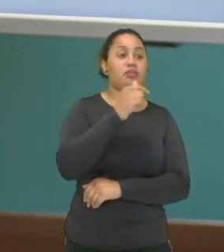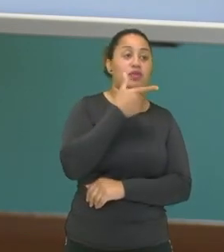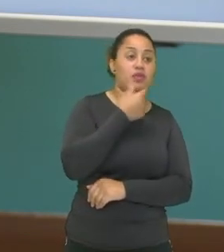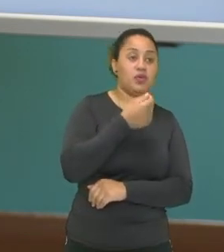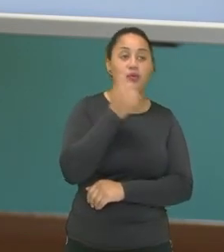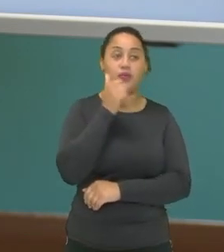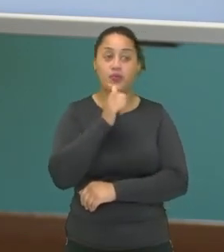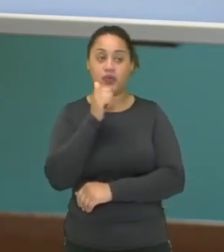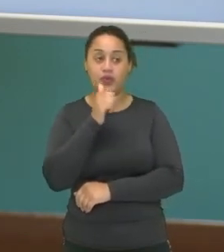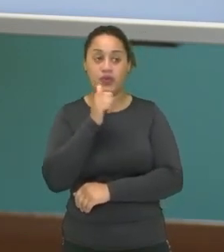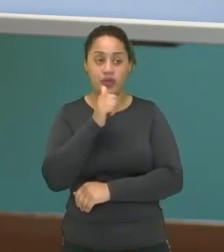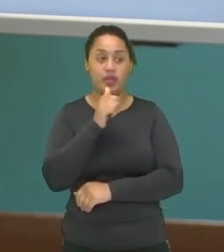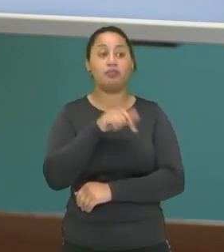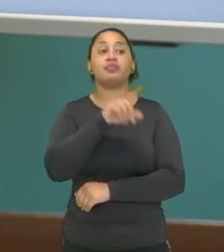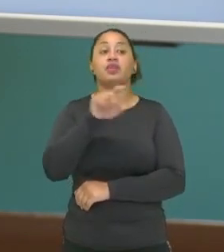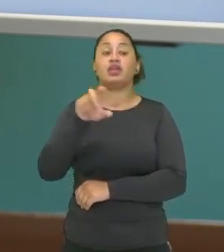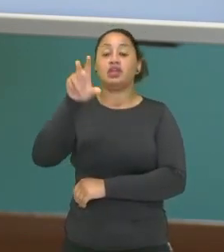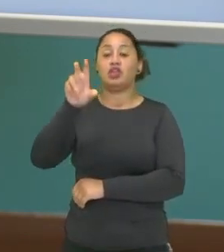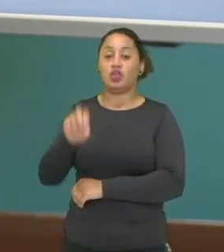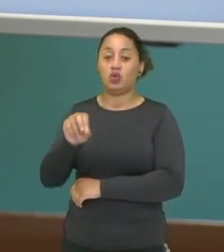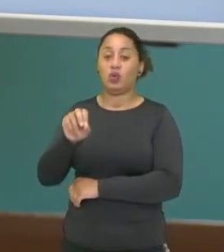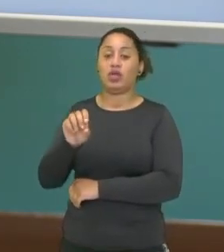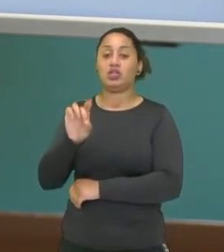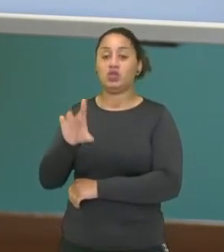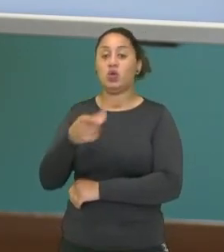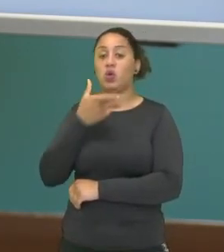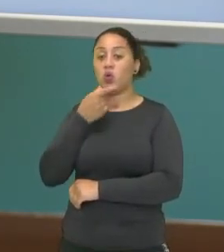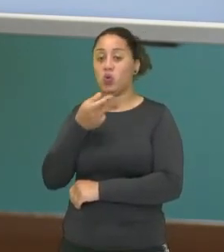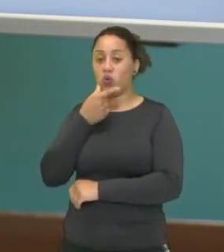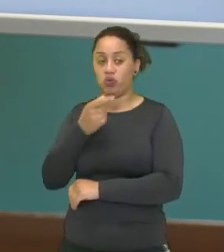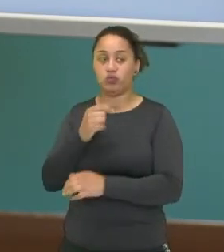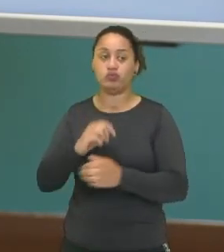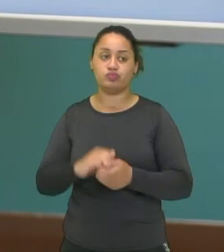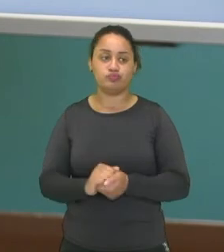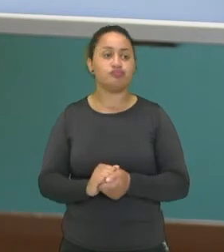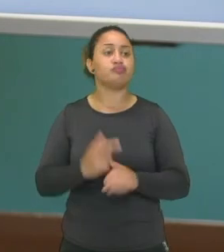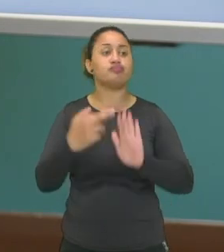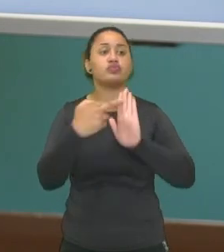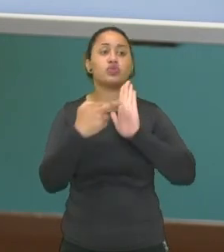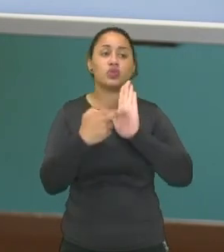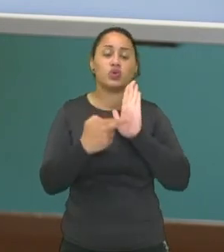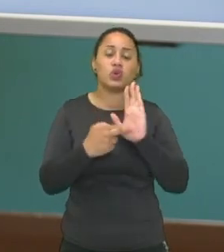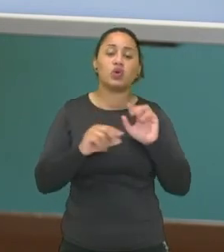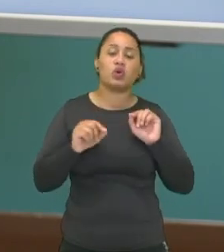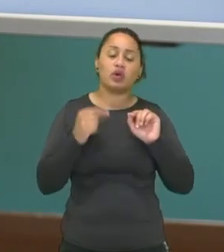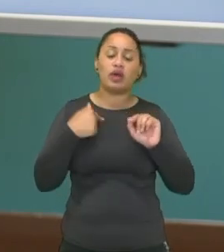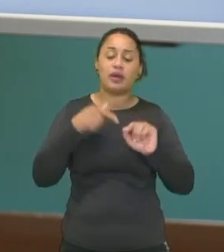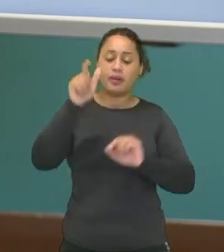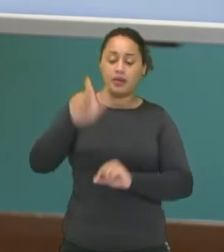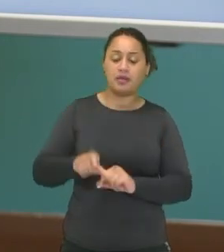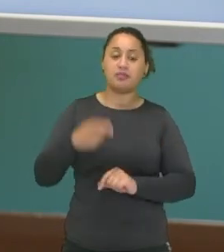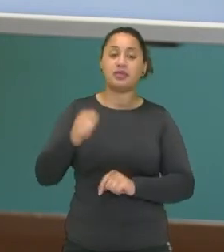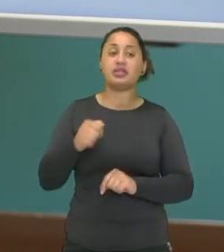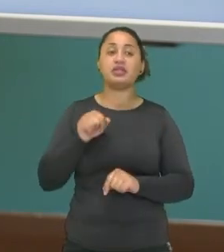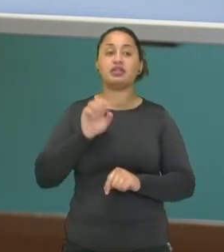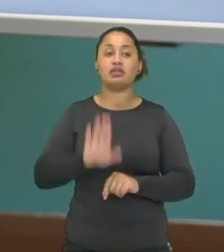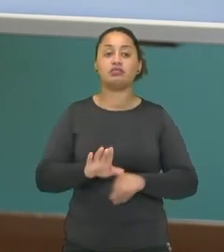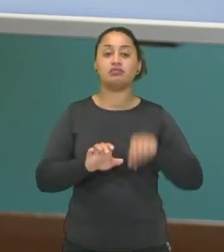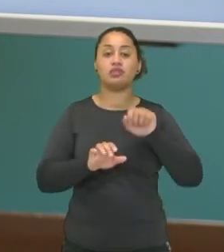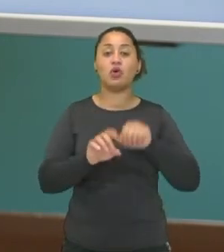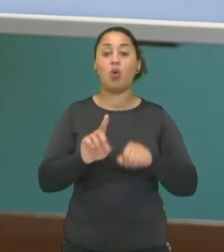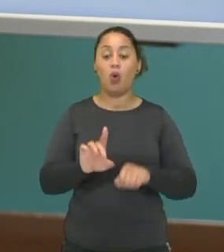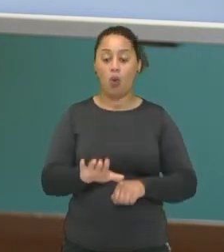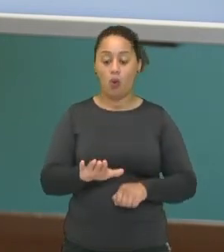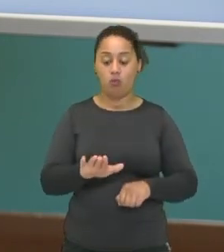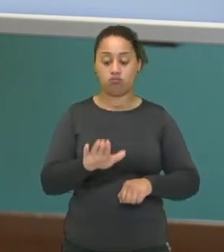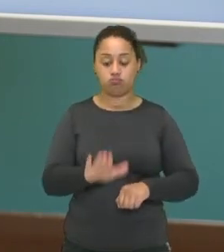masculino, e 50 quilômetros somente para o masculino. A regra exige que o atleta mantenha sempre um dos